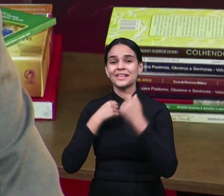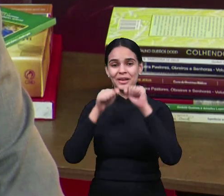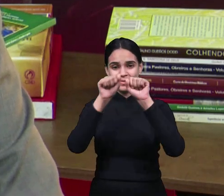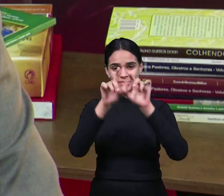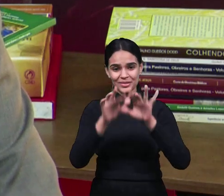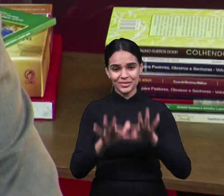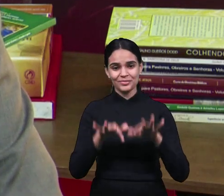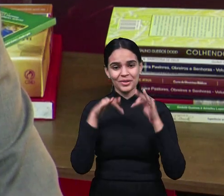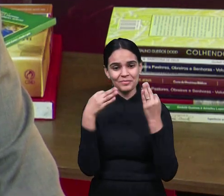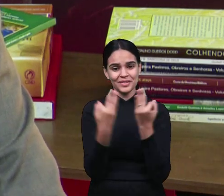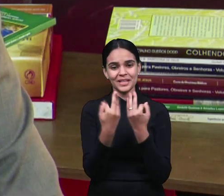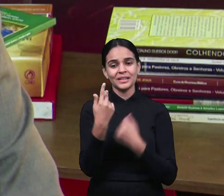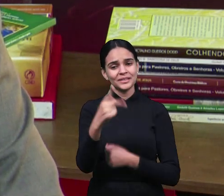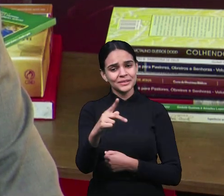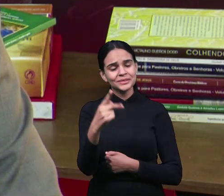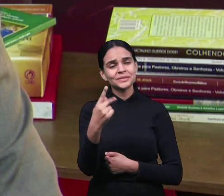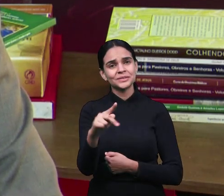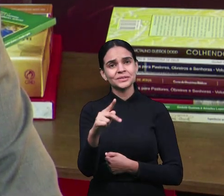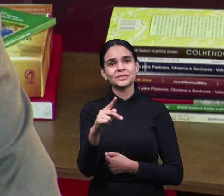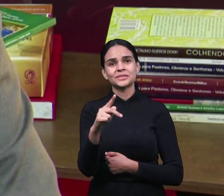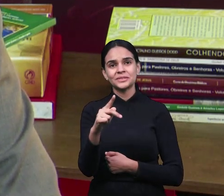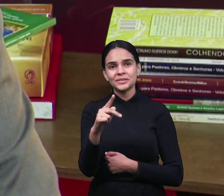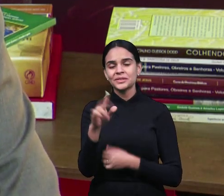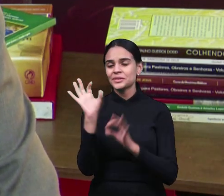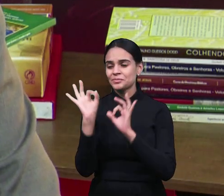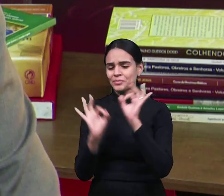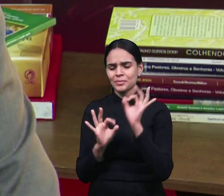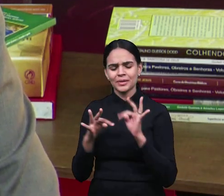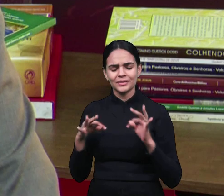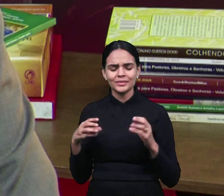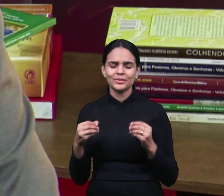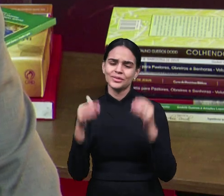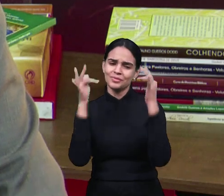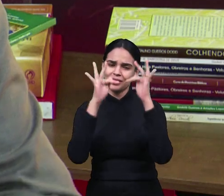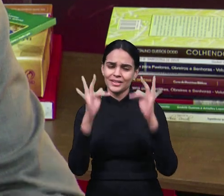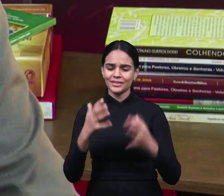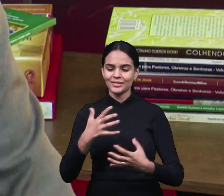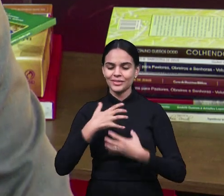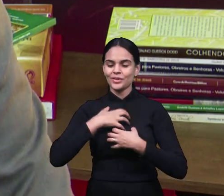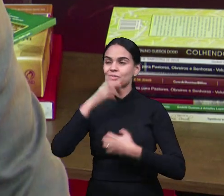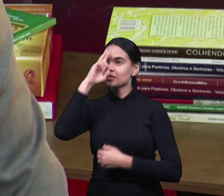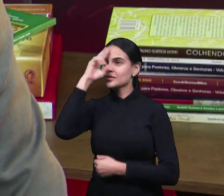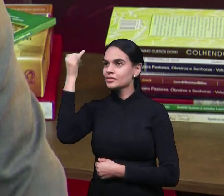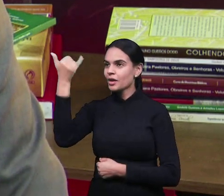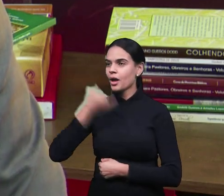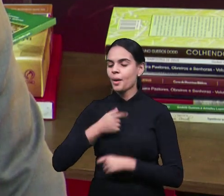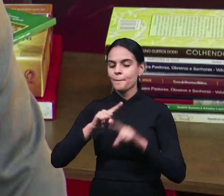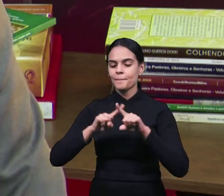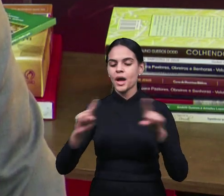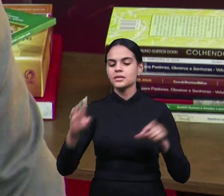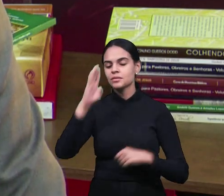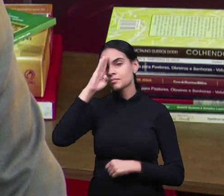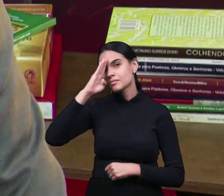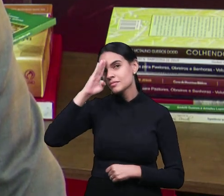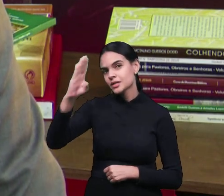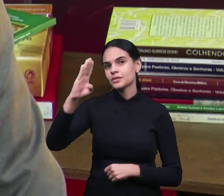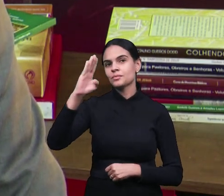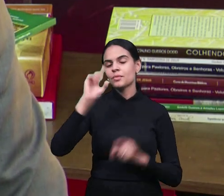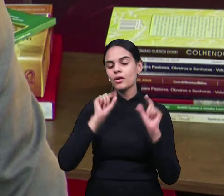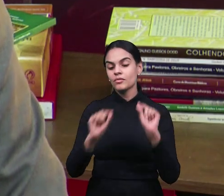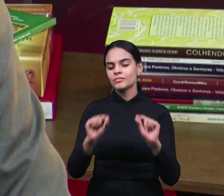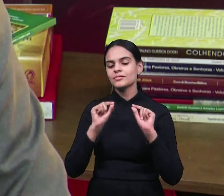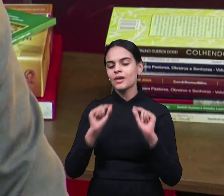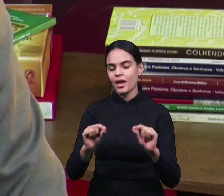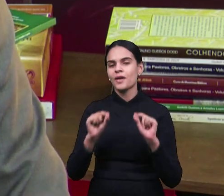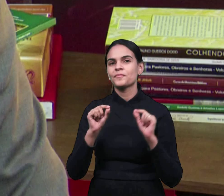a condição de você ter toda a felicidade de ouvir a voz dele, mas o mais importante, um Deus que proveu para